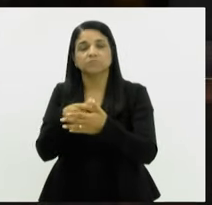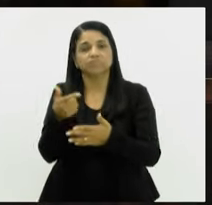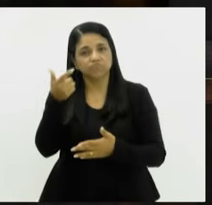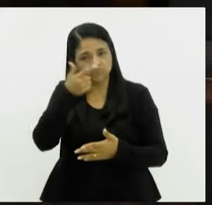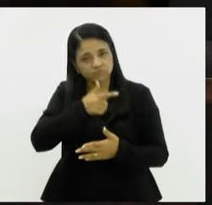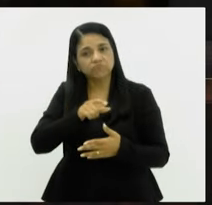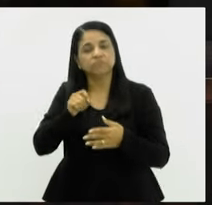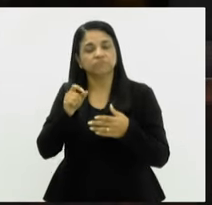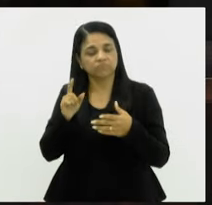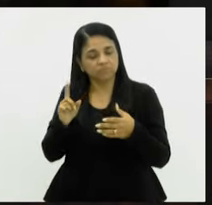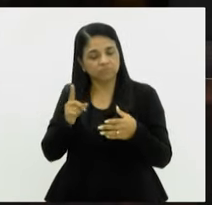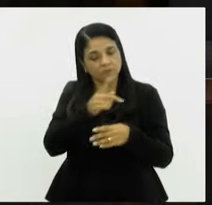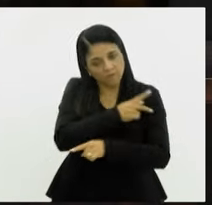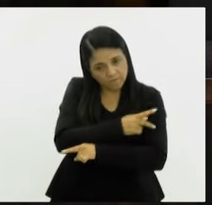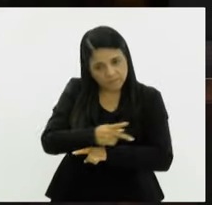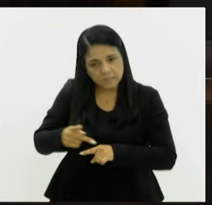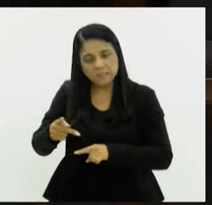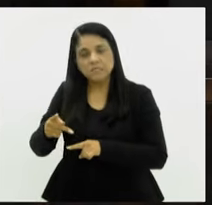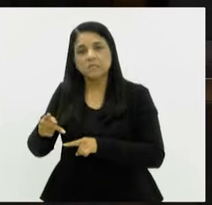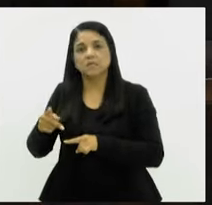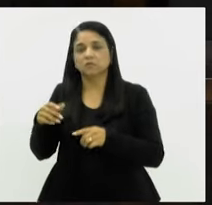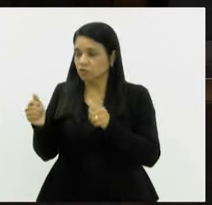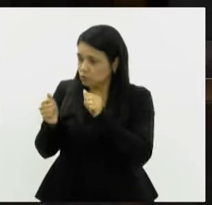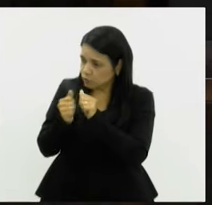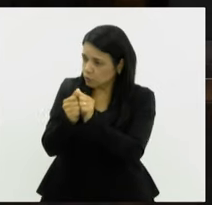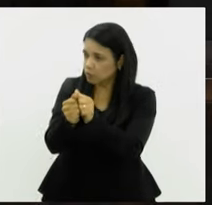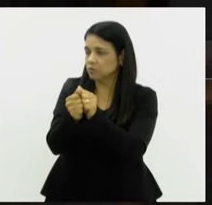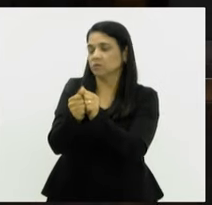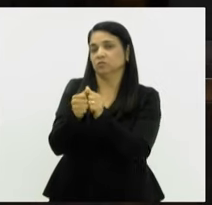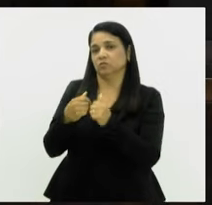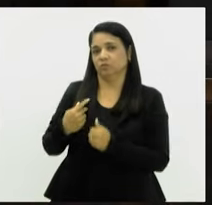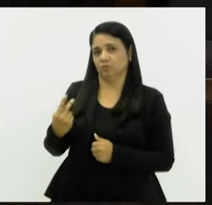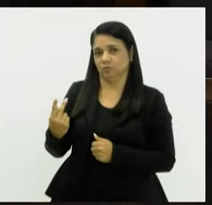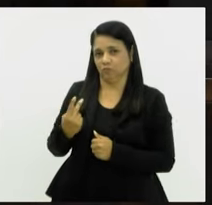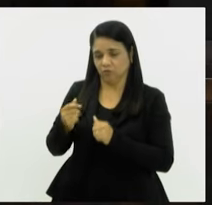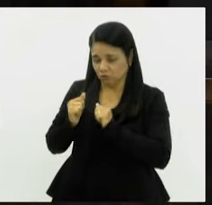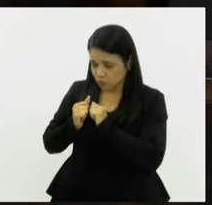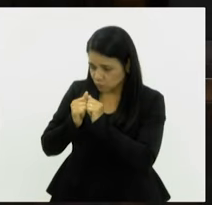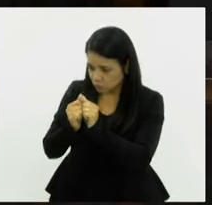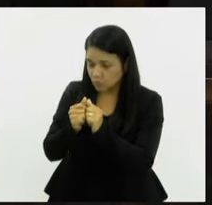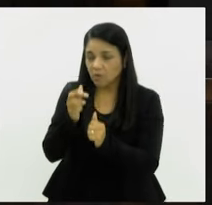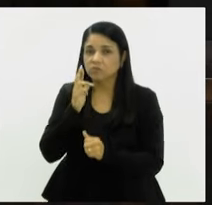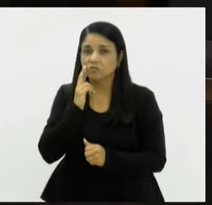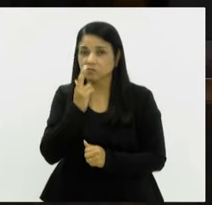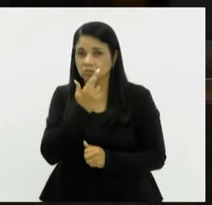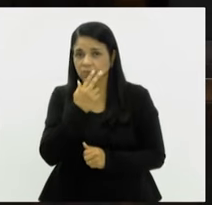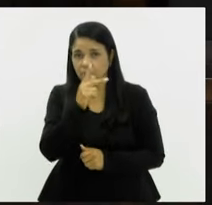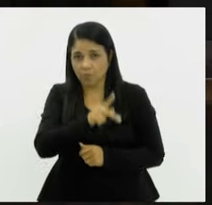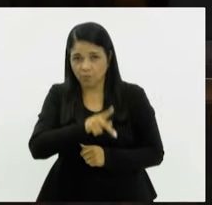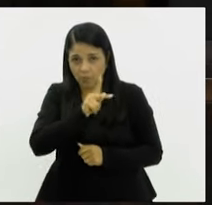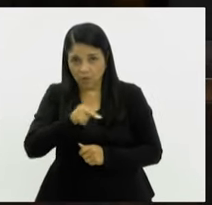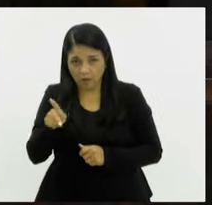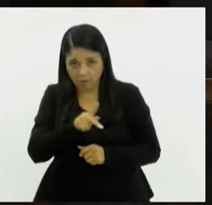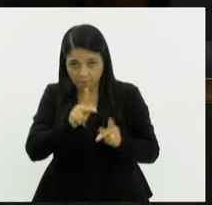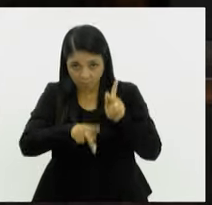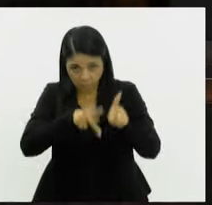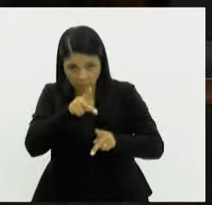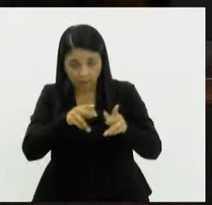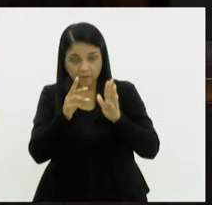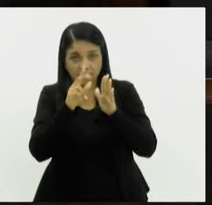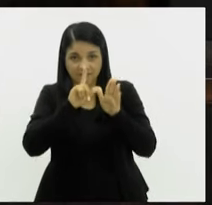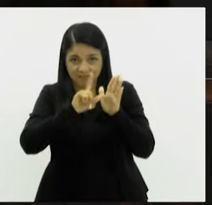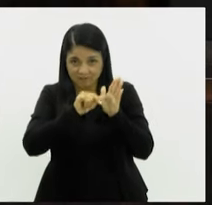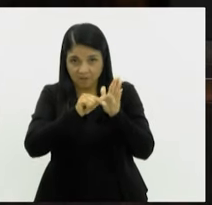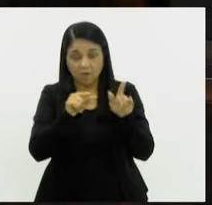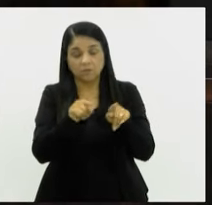fazer essa visita conjuntamente, não só ao restaurante popular da Central, mas que a gente possa fazer